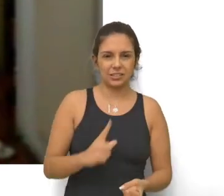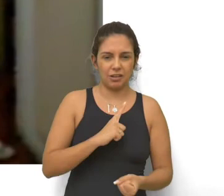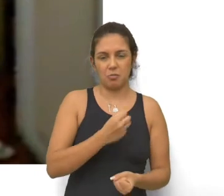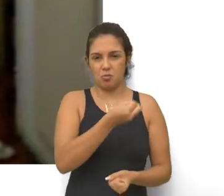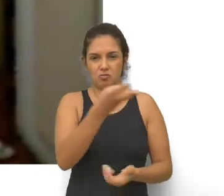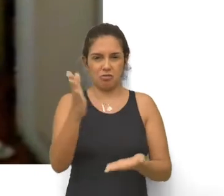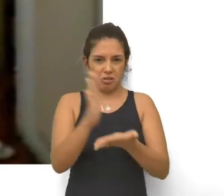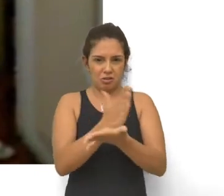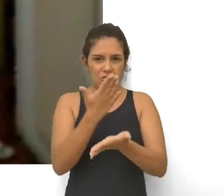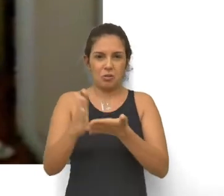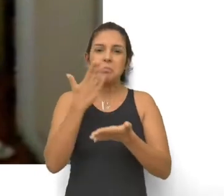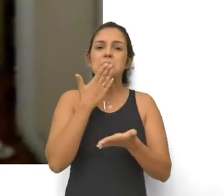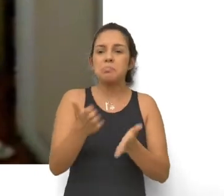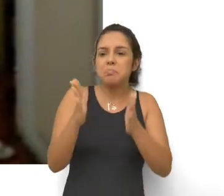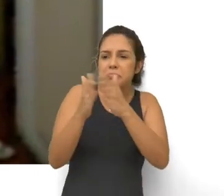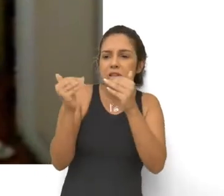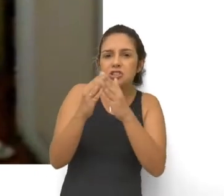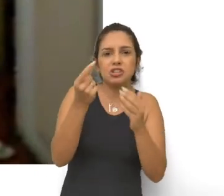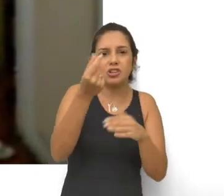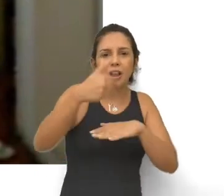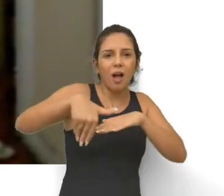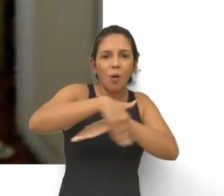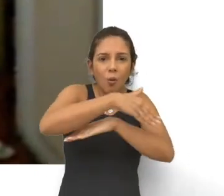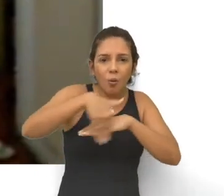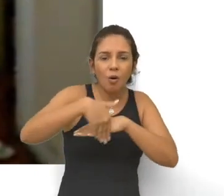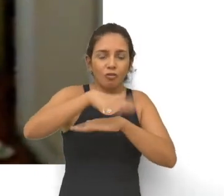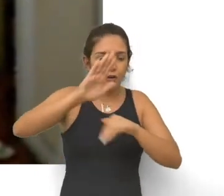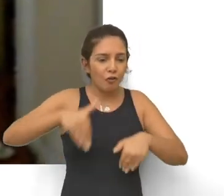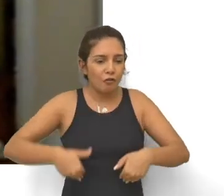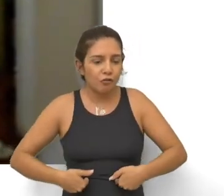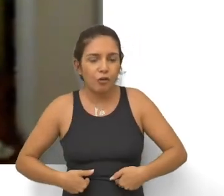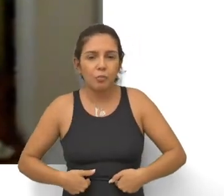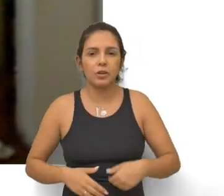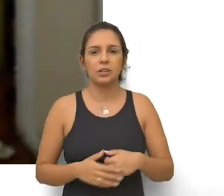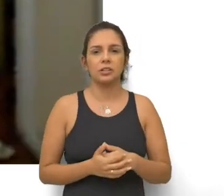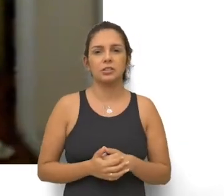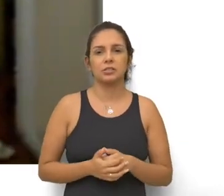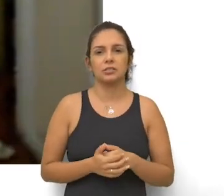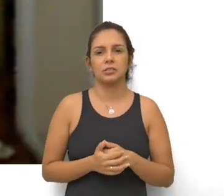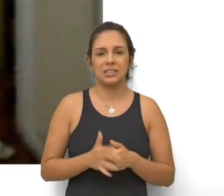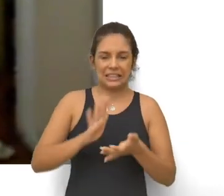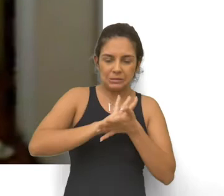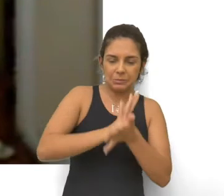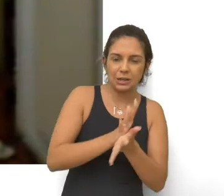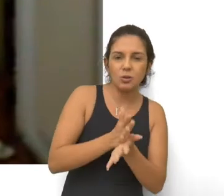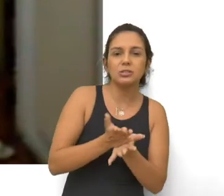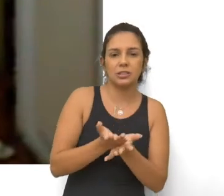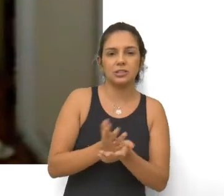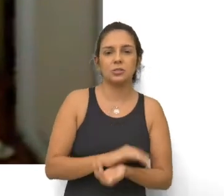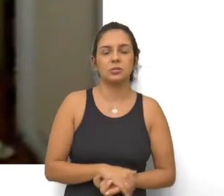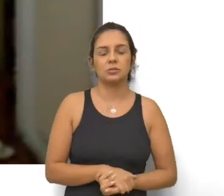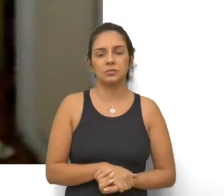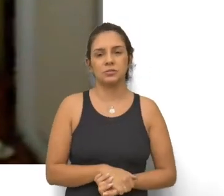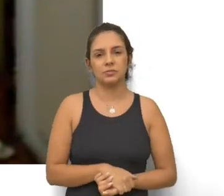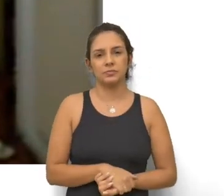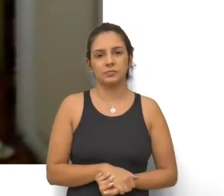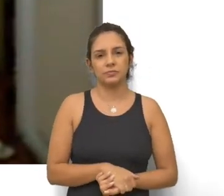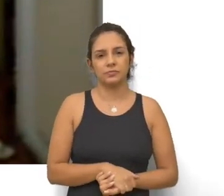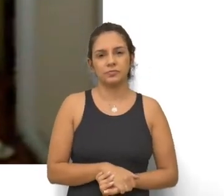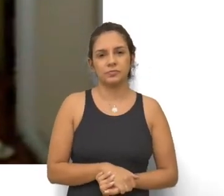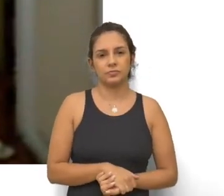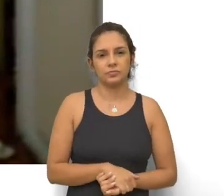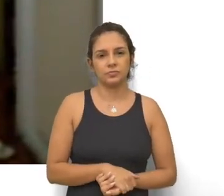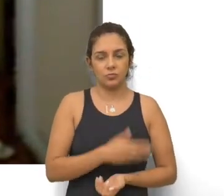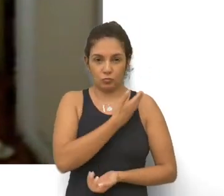Muitas foram pedir esmola, muitas foram roubar na fome, e aí se cria um preconceito. Então, quando, por exemplo, o